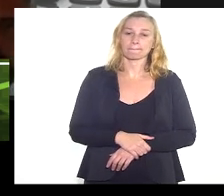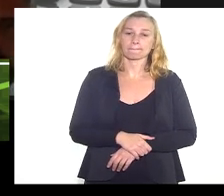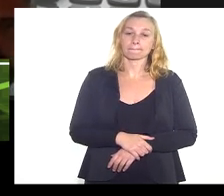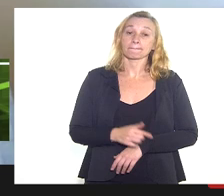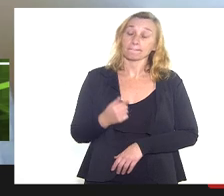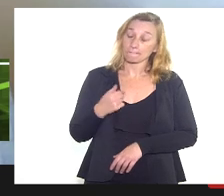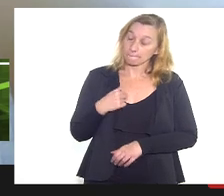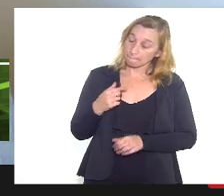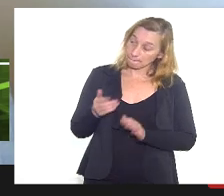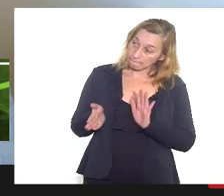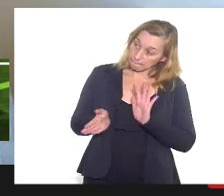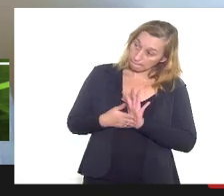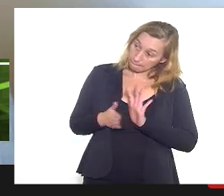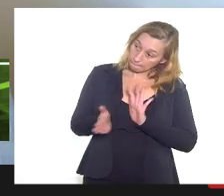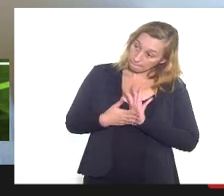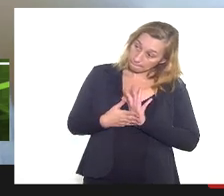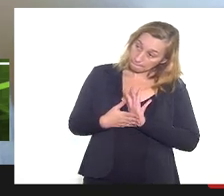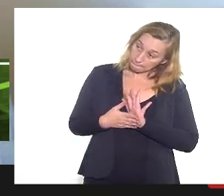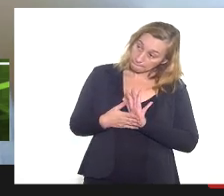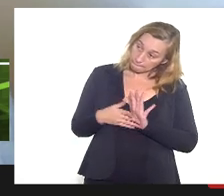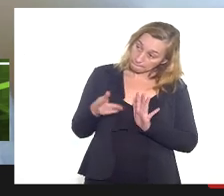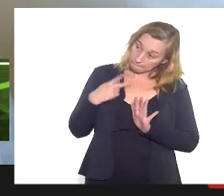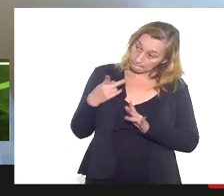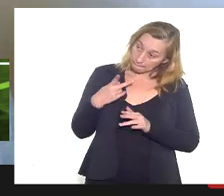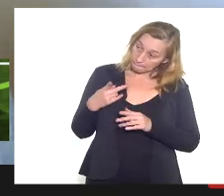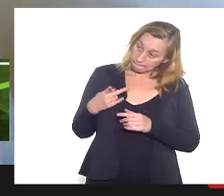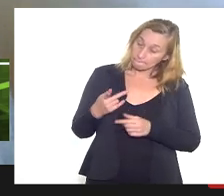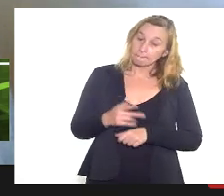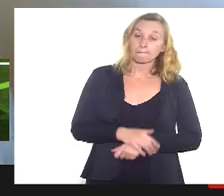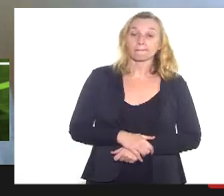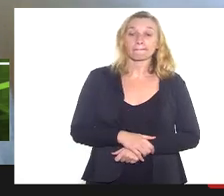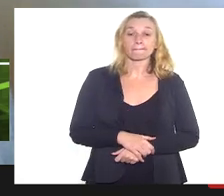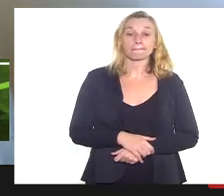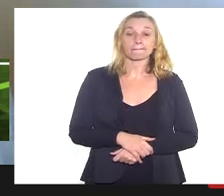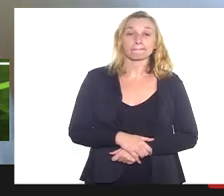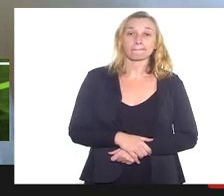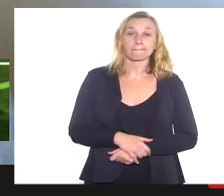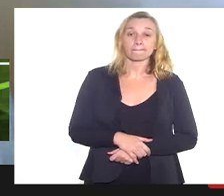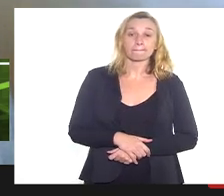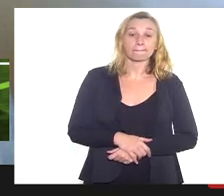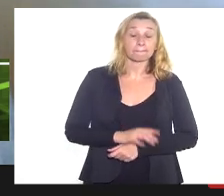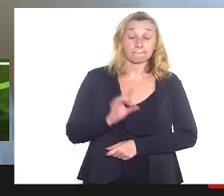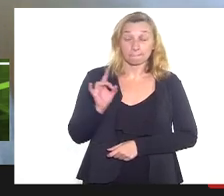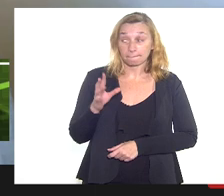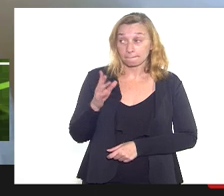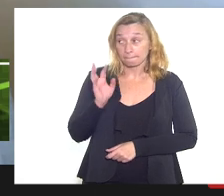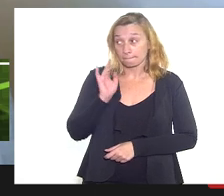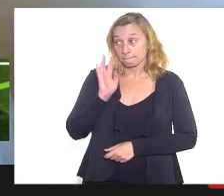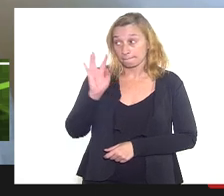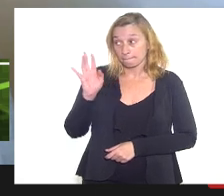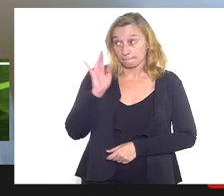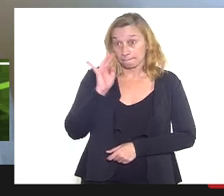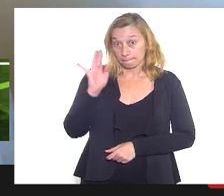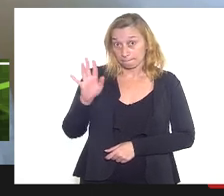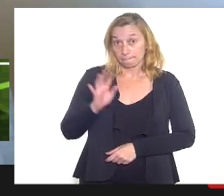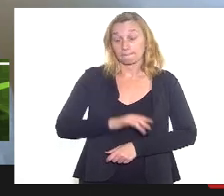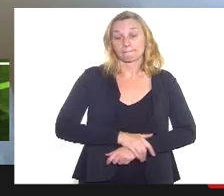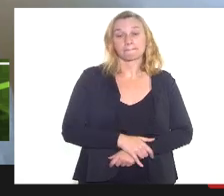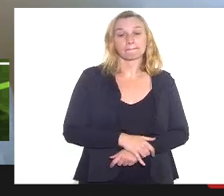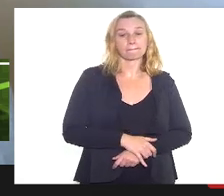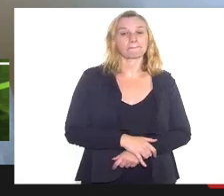fiz aquela proposta de mediação, eu só imaginei